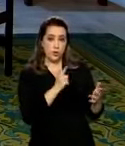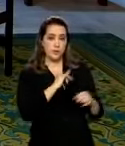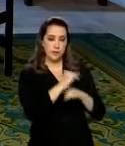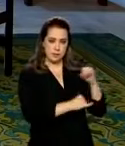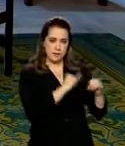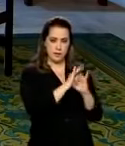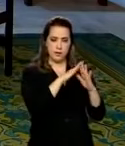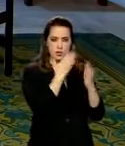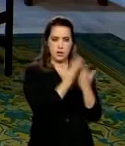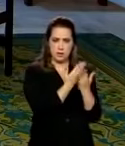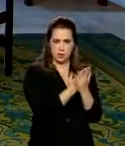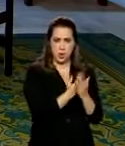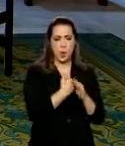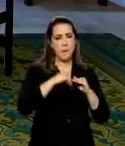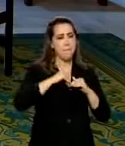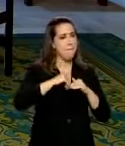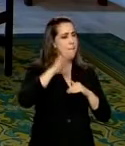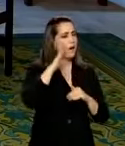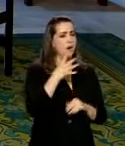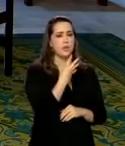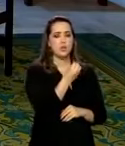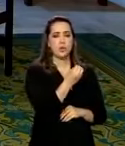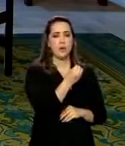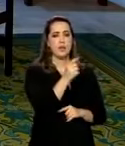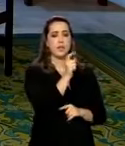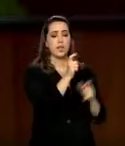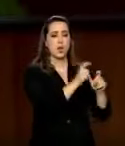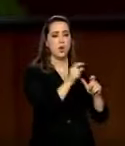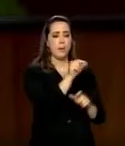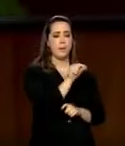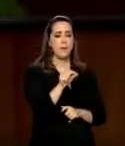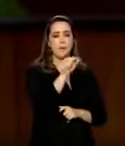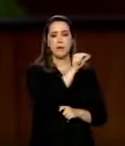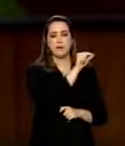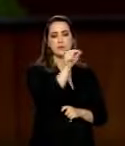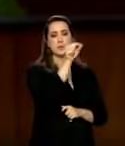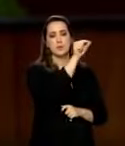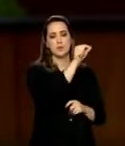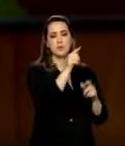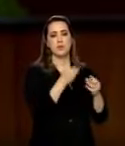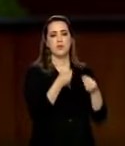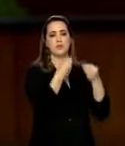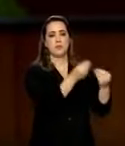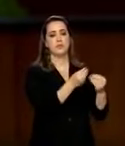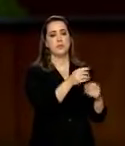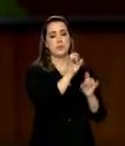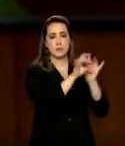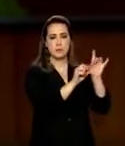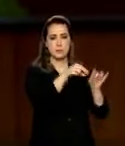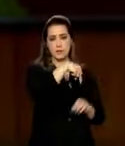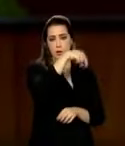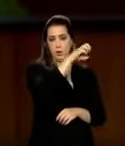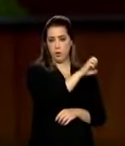eu não me engano, mais de 40 pontos de internet em escolas foram disponibilizados, em especial região norte e nordeste. Que